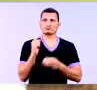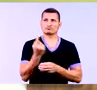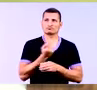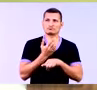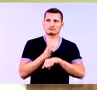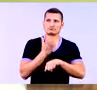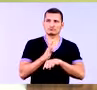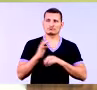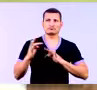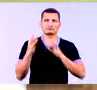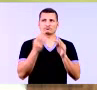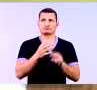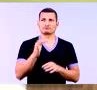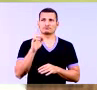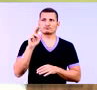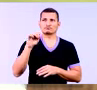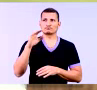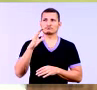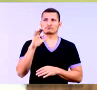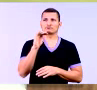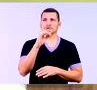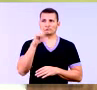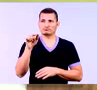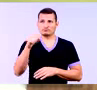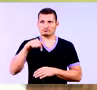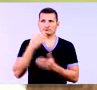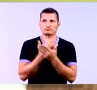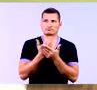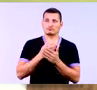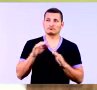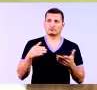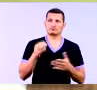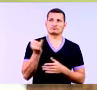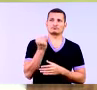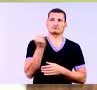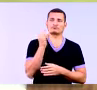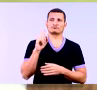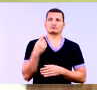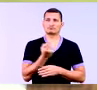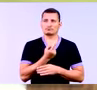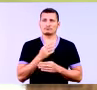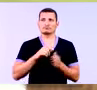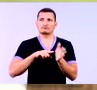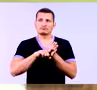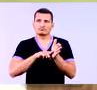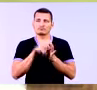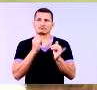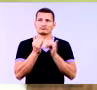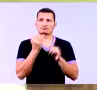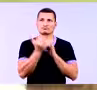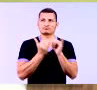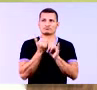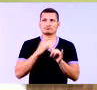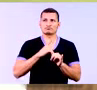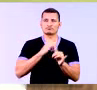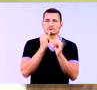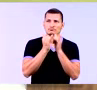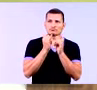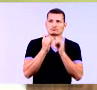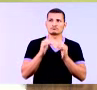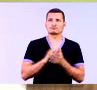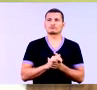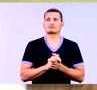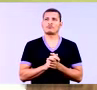essas funcionalidades na aula. Então é importante que a gente busque informações. Na internet tem muitas informações